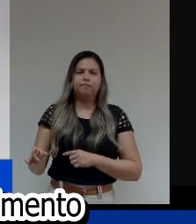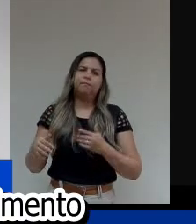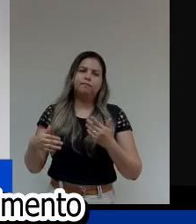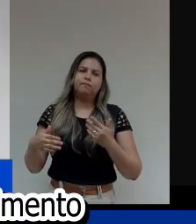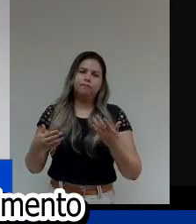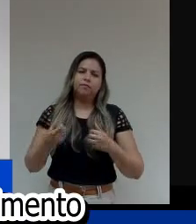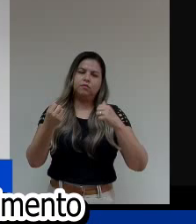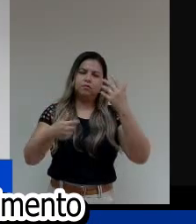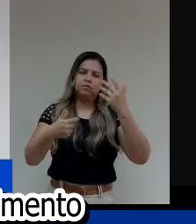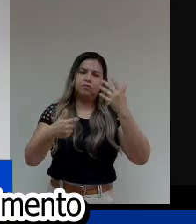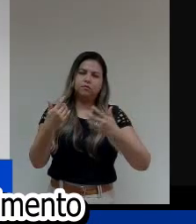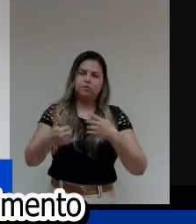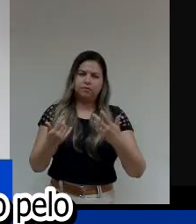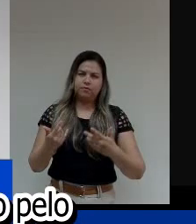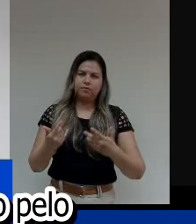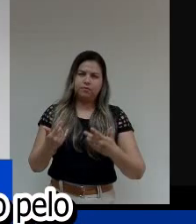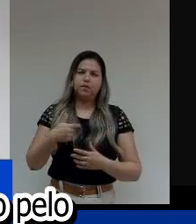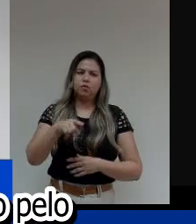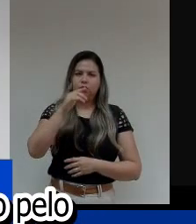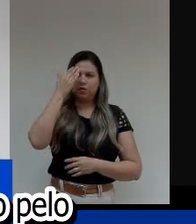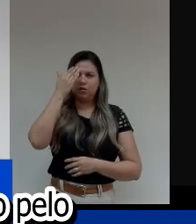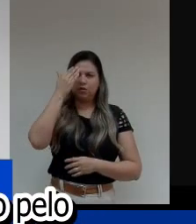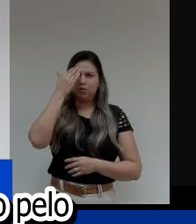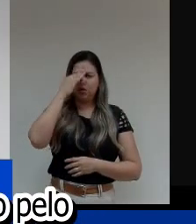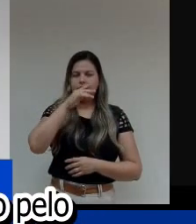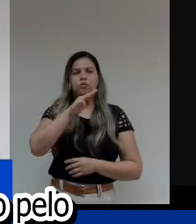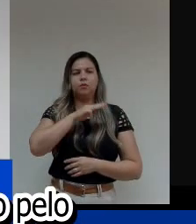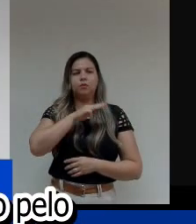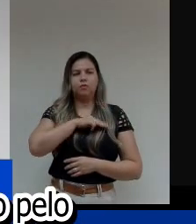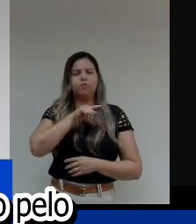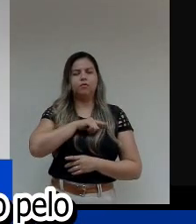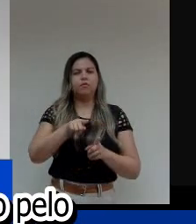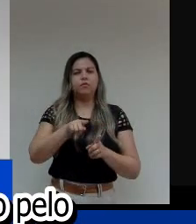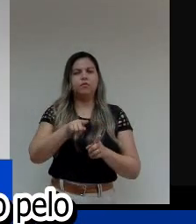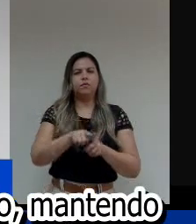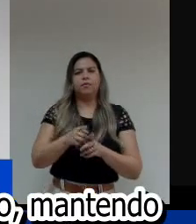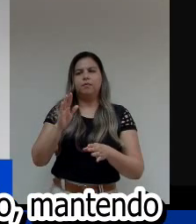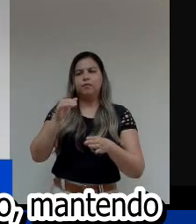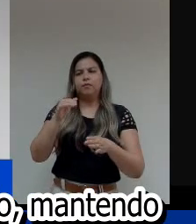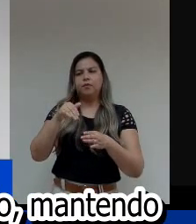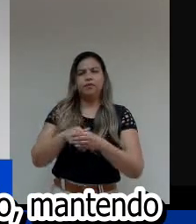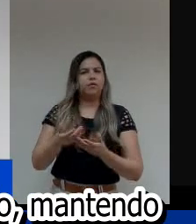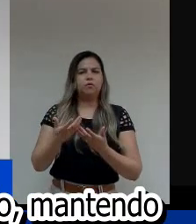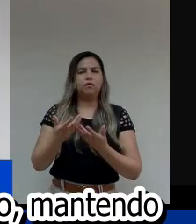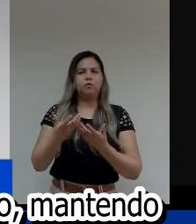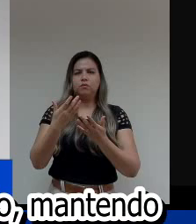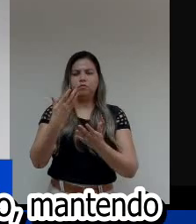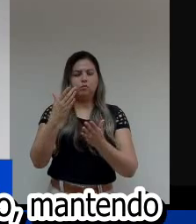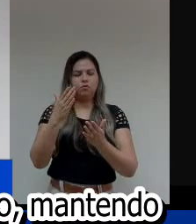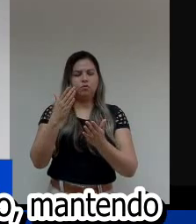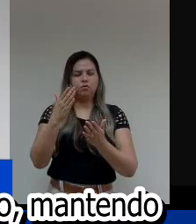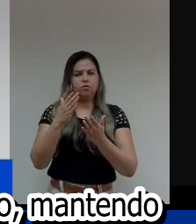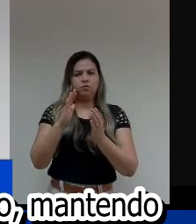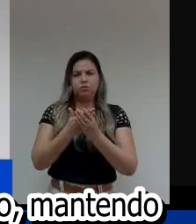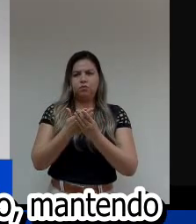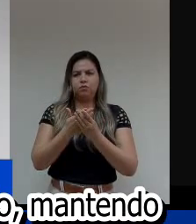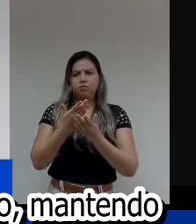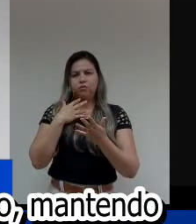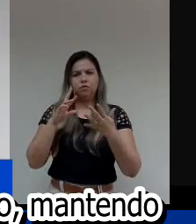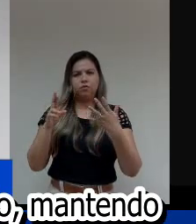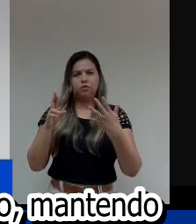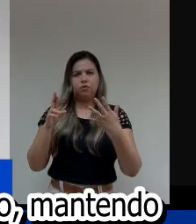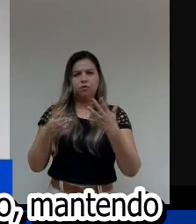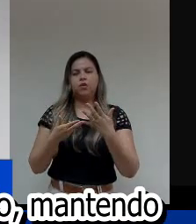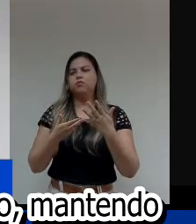do exposto, na esteira do entendimento também do Ministério Público Eleitoral, eu voto pelo desprovimento do recurso interposto por